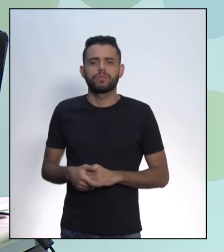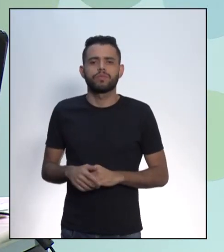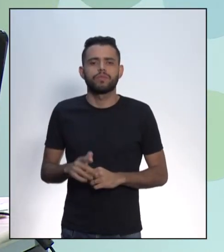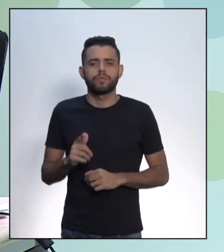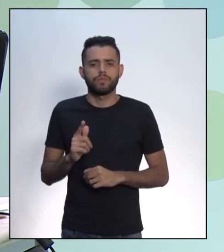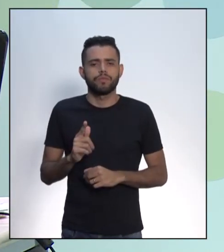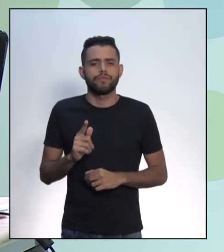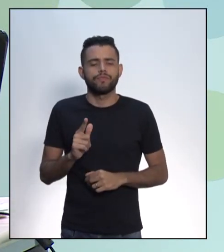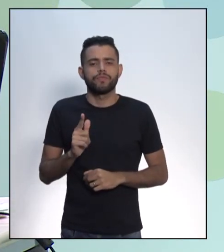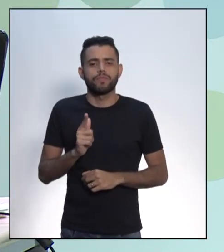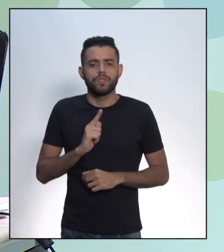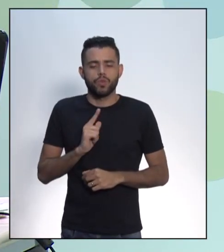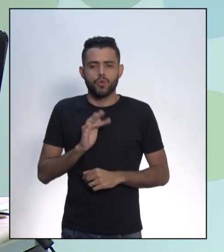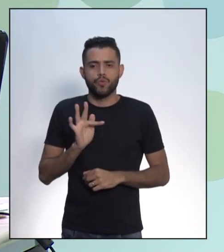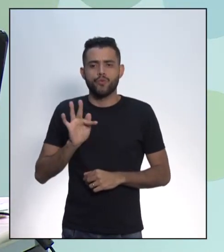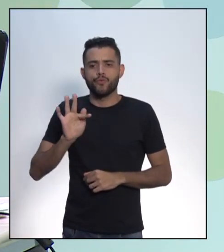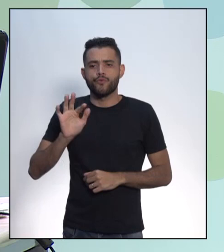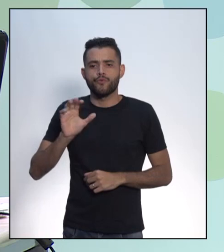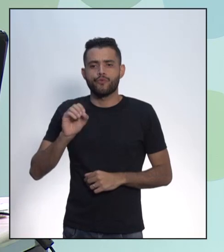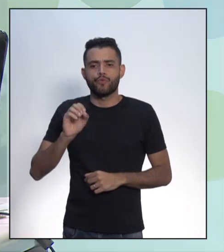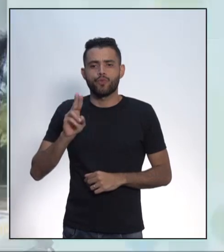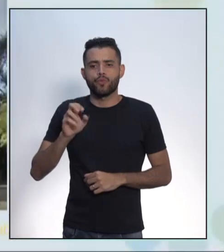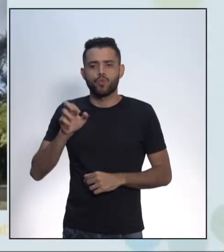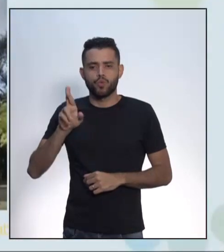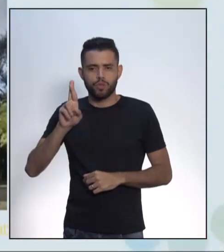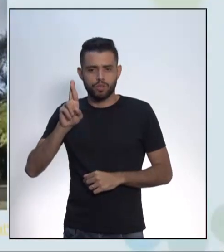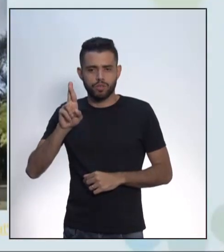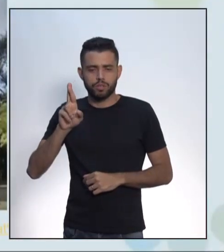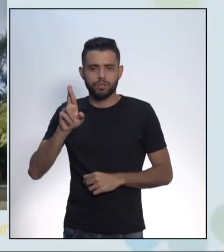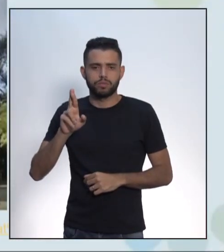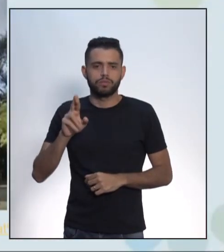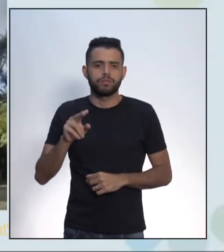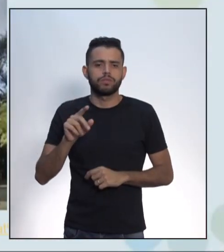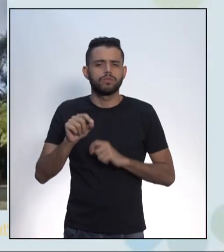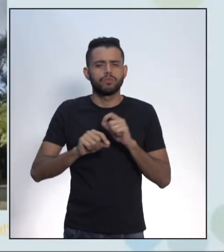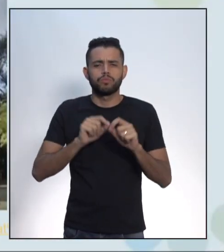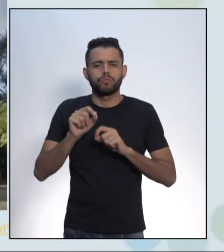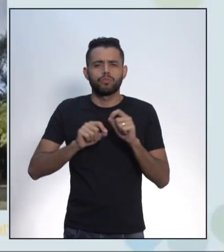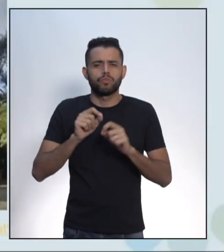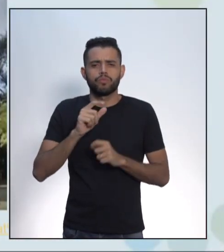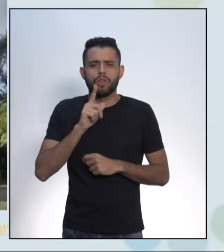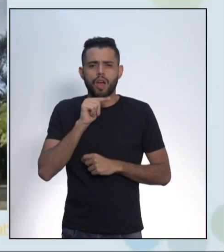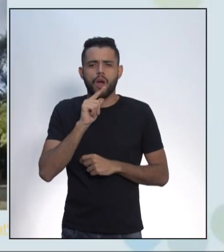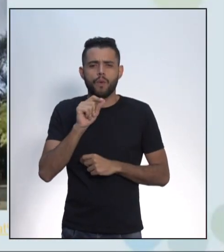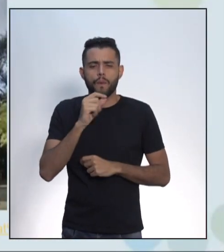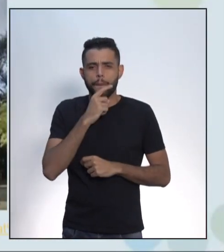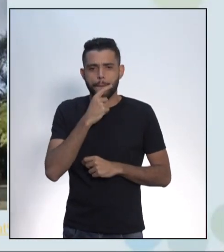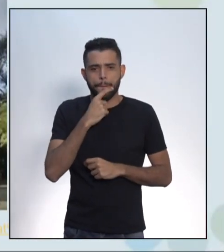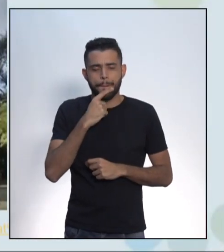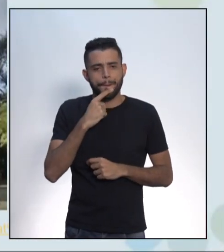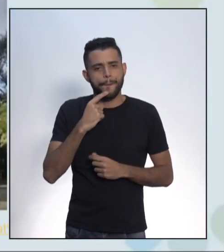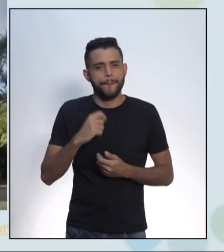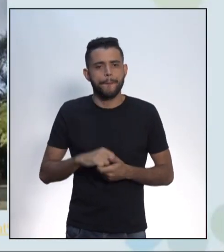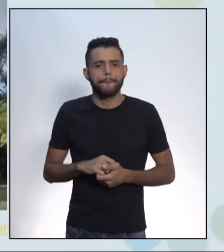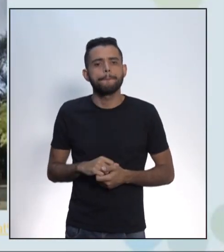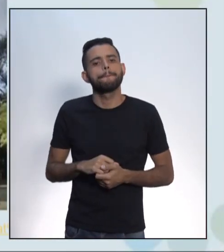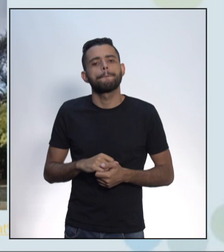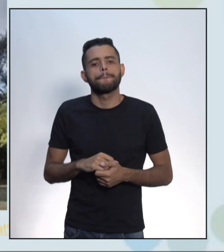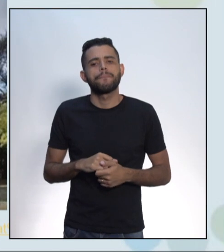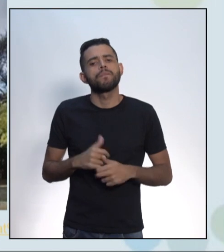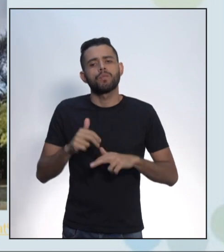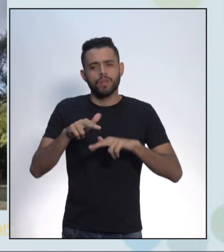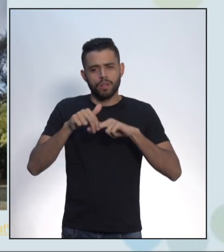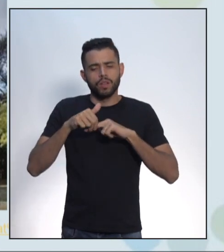tratamento? O flúor. Qual é a função do flúor nesta água, né? O flúor, ele, por determinação